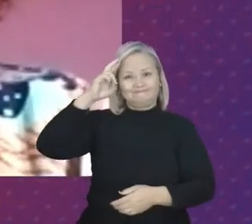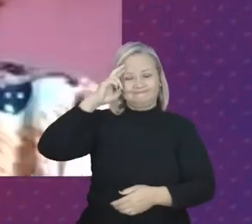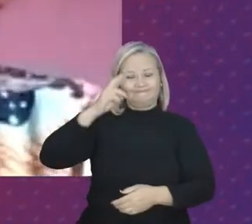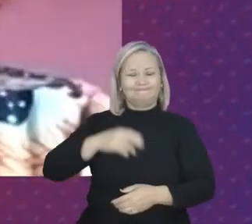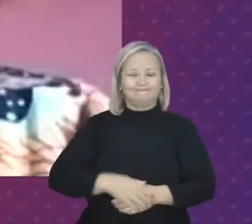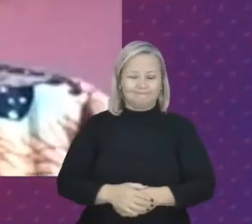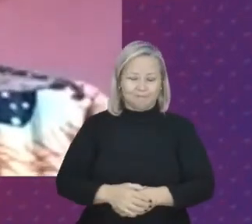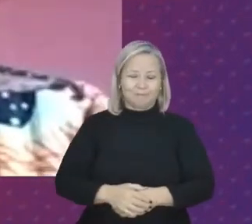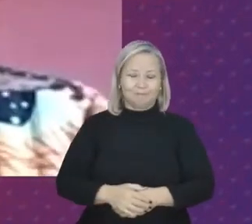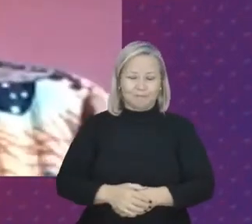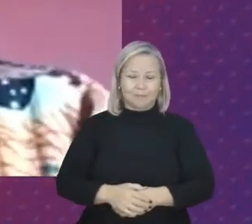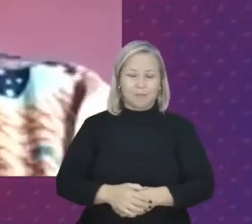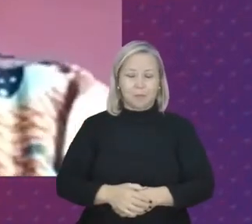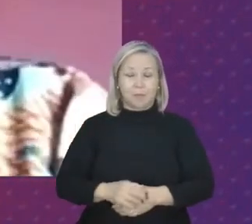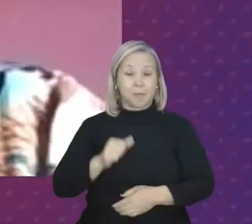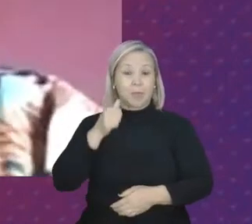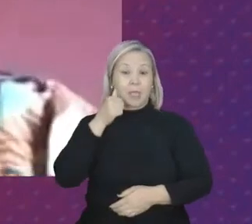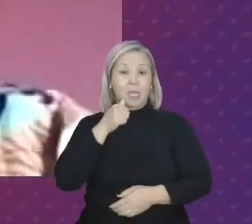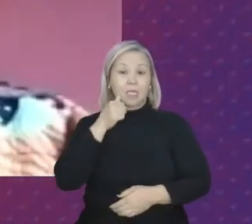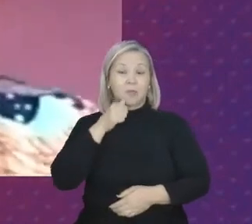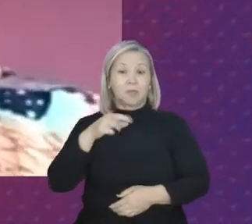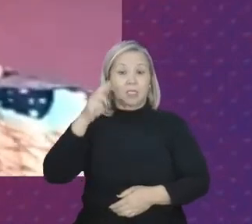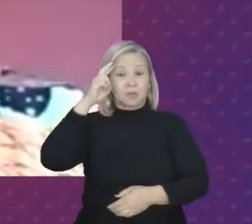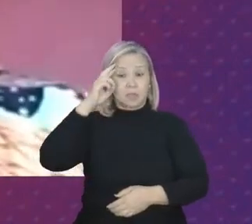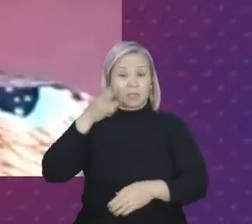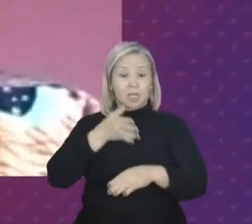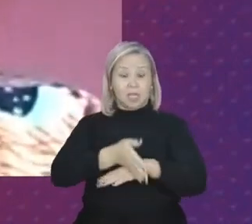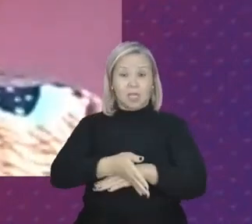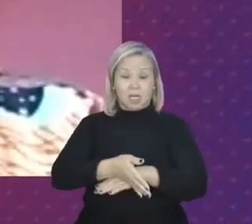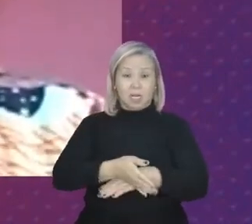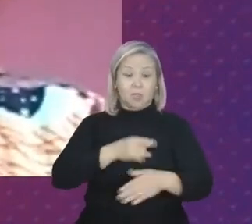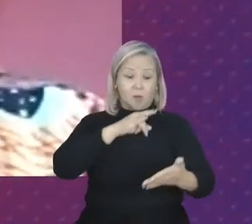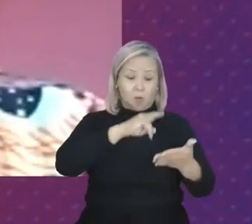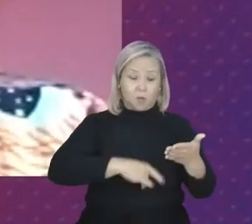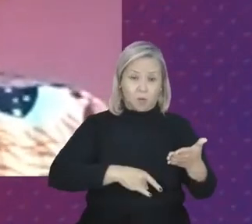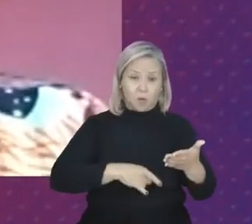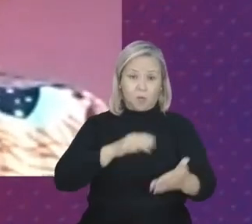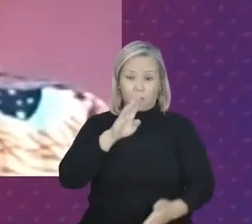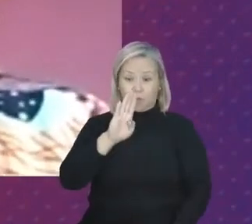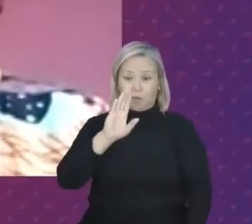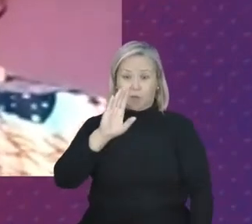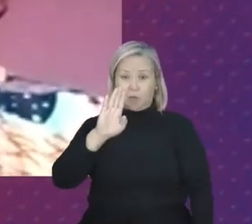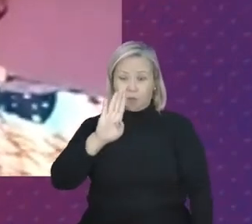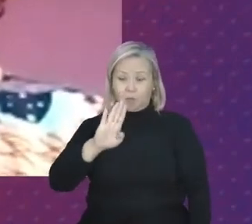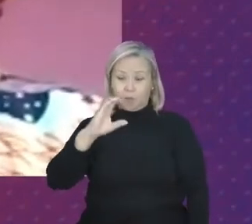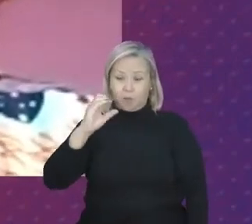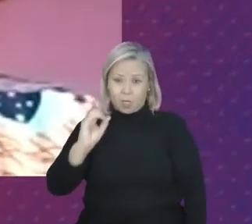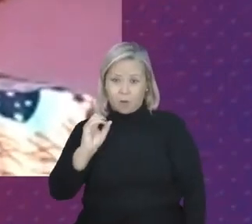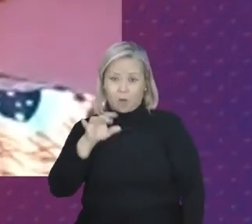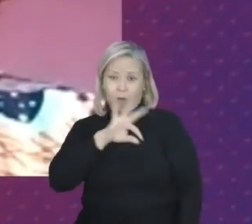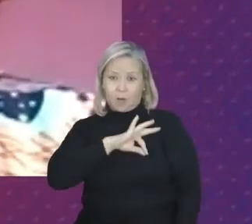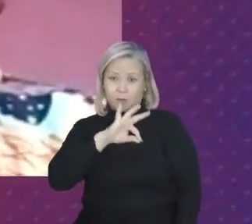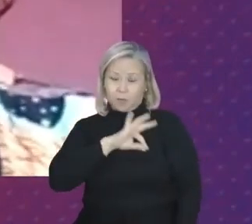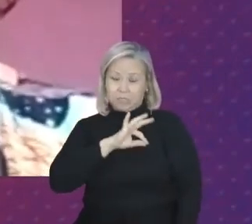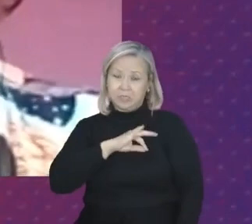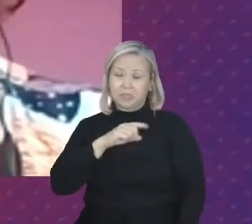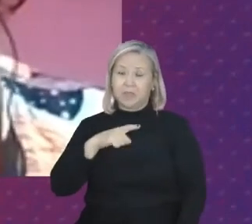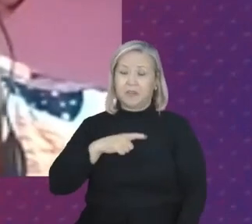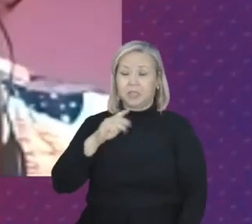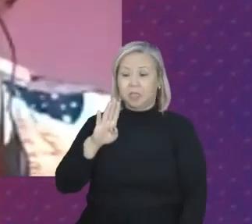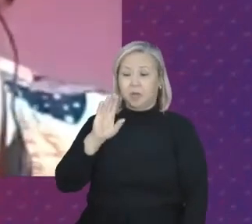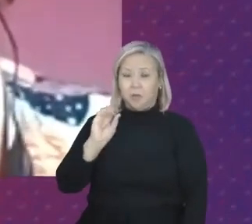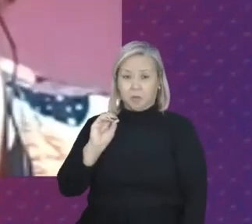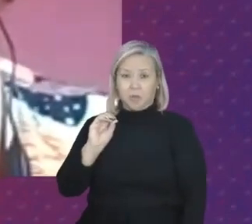uma mulher tutelada, ou seja, ela entrou com o boletim de ocorrência, ela vai ter ali o seu boletim de